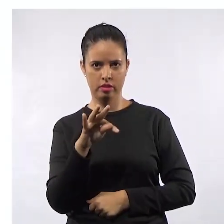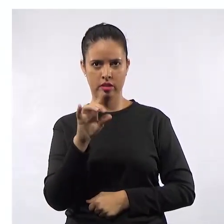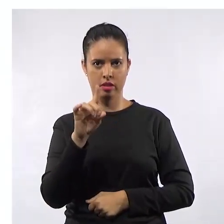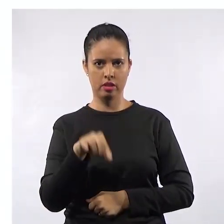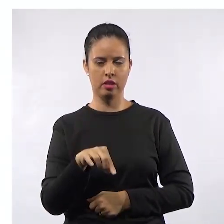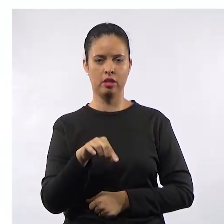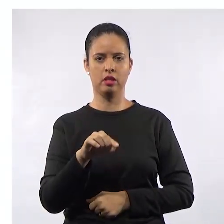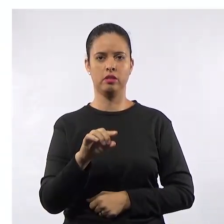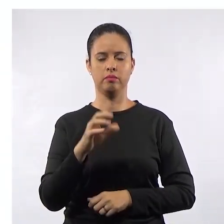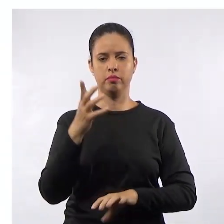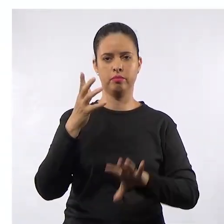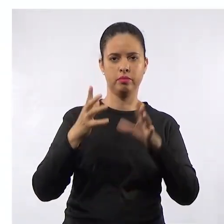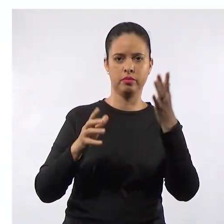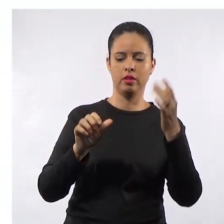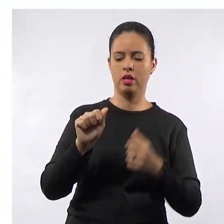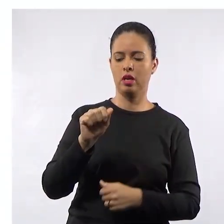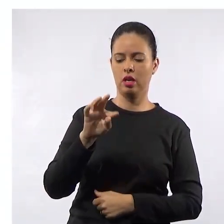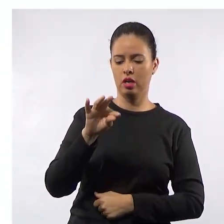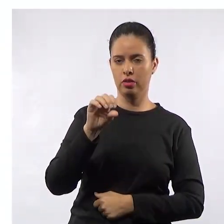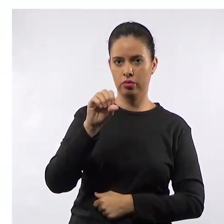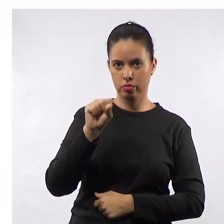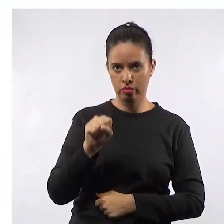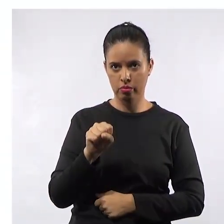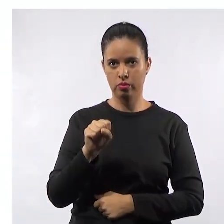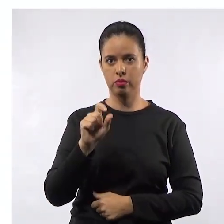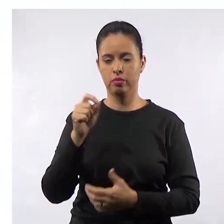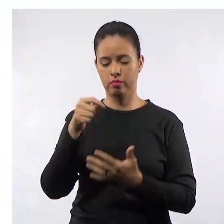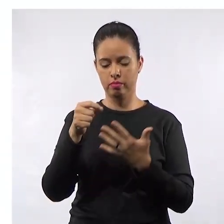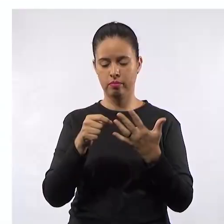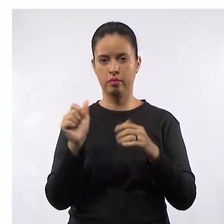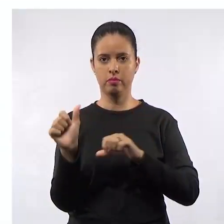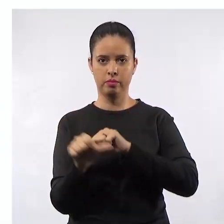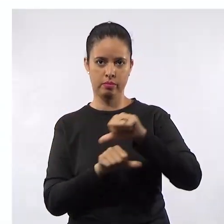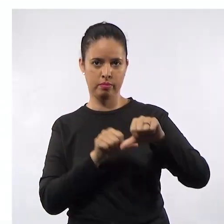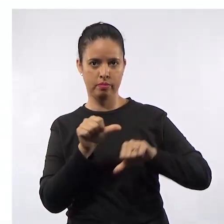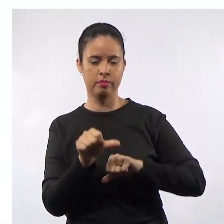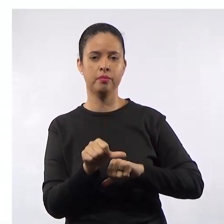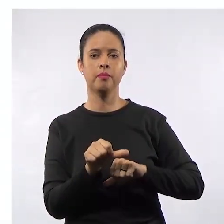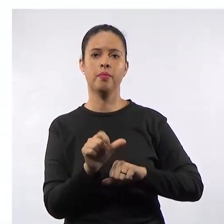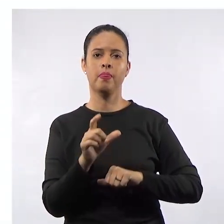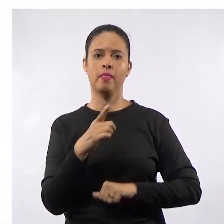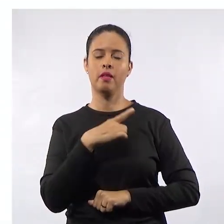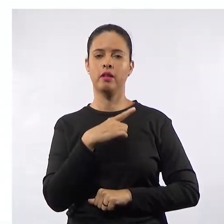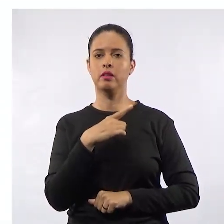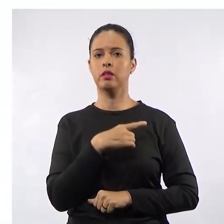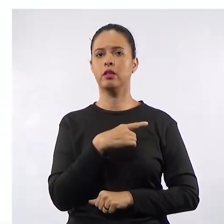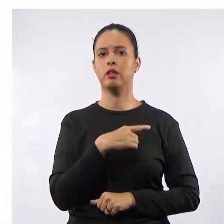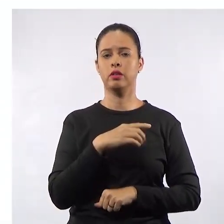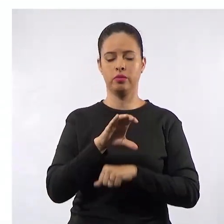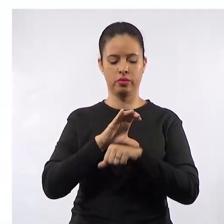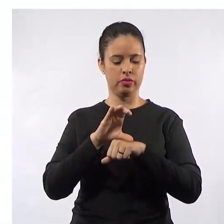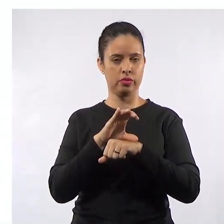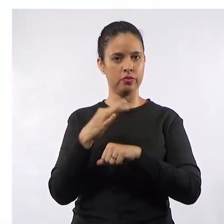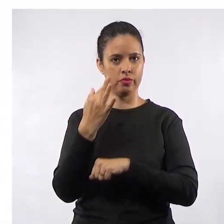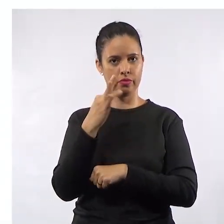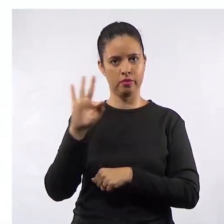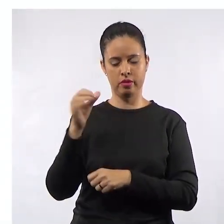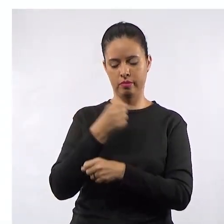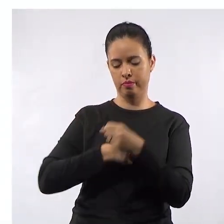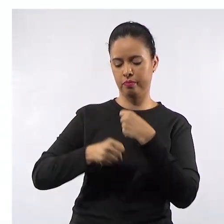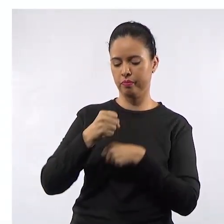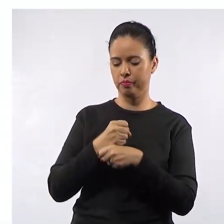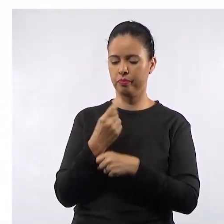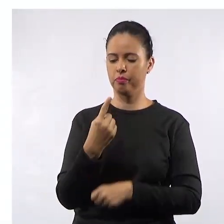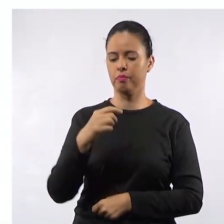das disposições constitucionais transitórias, tá? Para quem não sabe, nós temos a nossa Constituição Federal